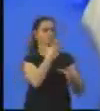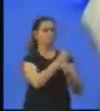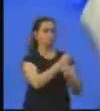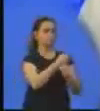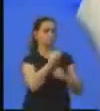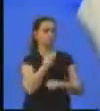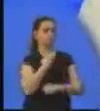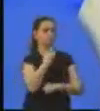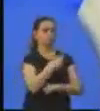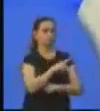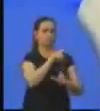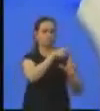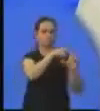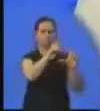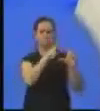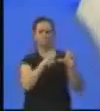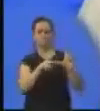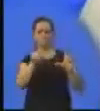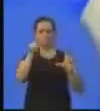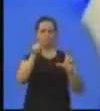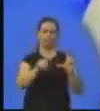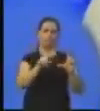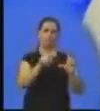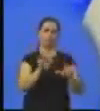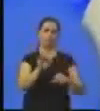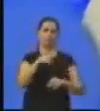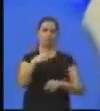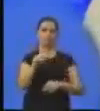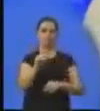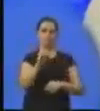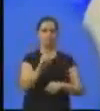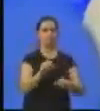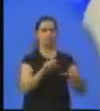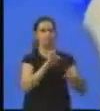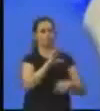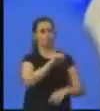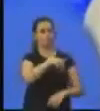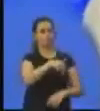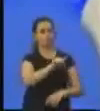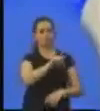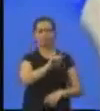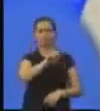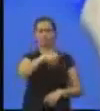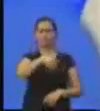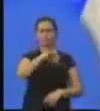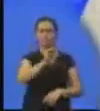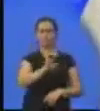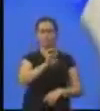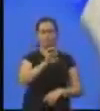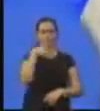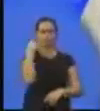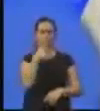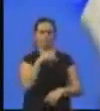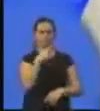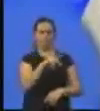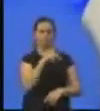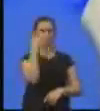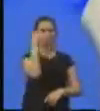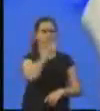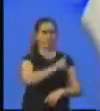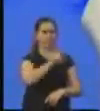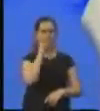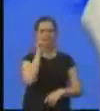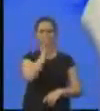para o ângulo. Vamos agora à função tangente, uma outra função trigonométrica, função tangente.